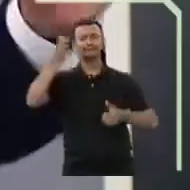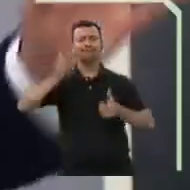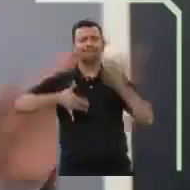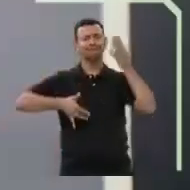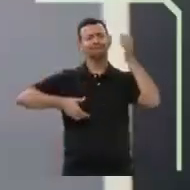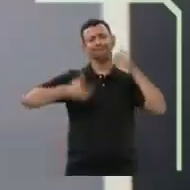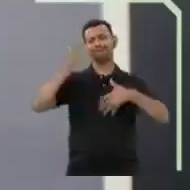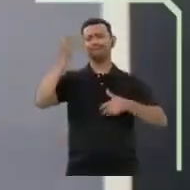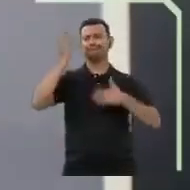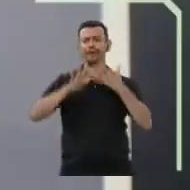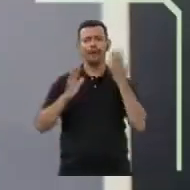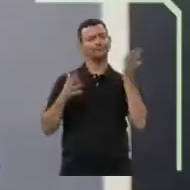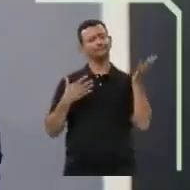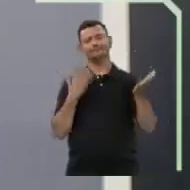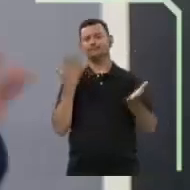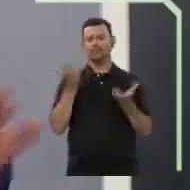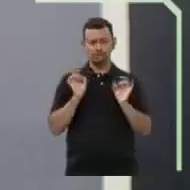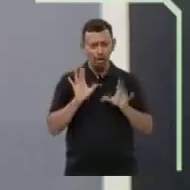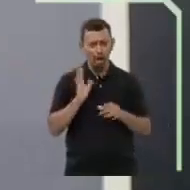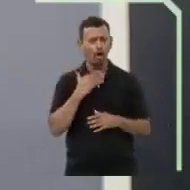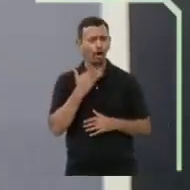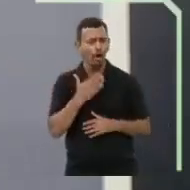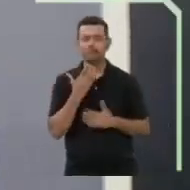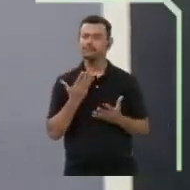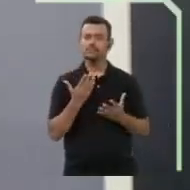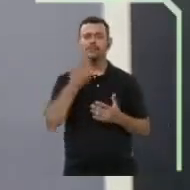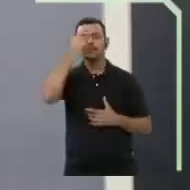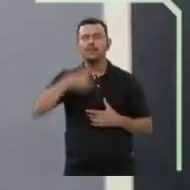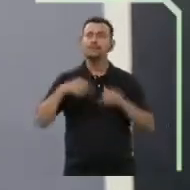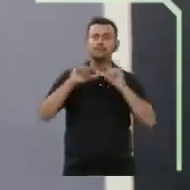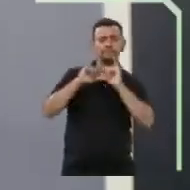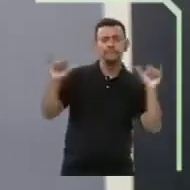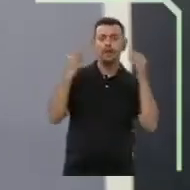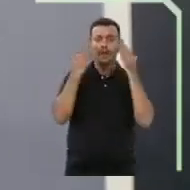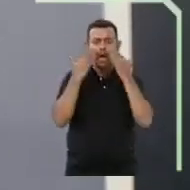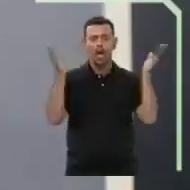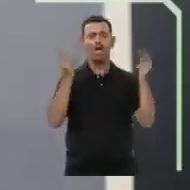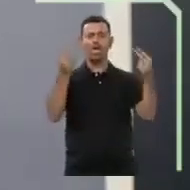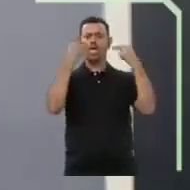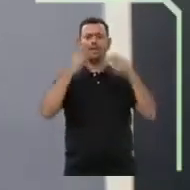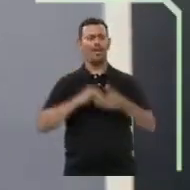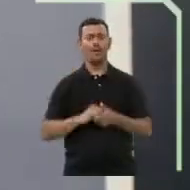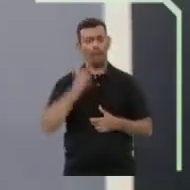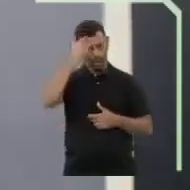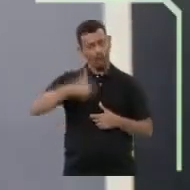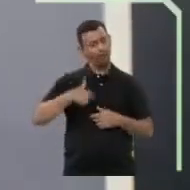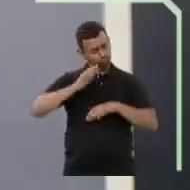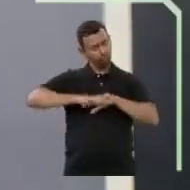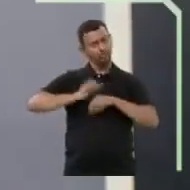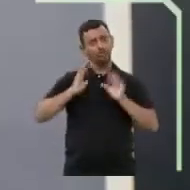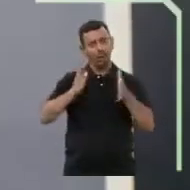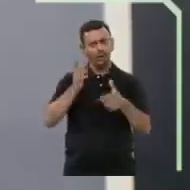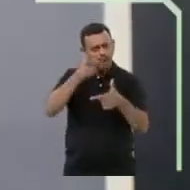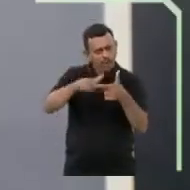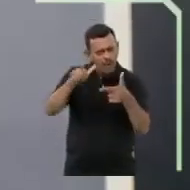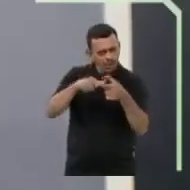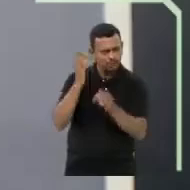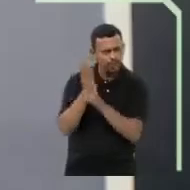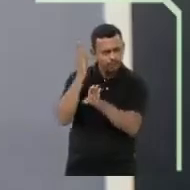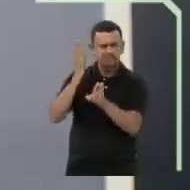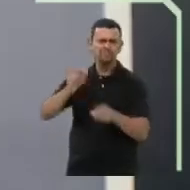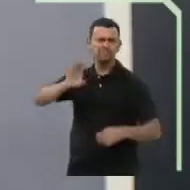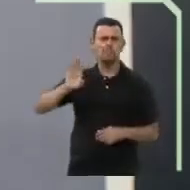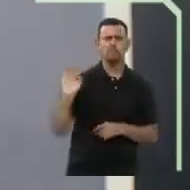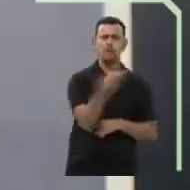e que possam gerar notícia ou aparência. Como eu sempre fiz, eu vou na raiz das coisas e vamos atacar